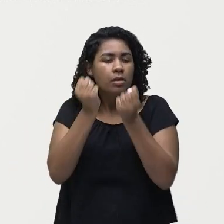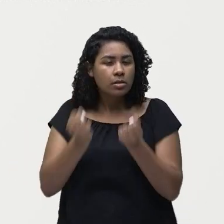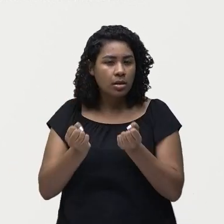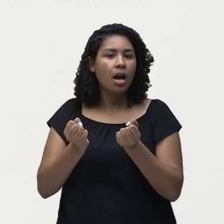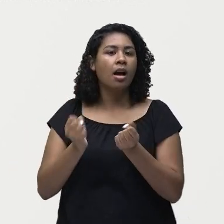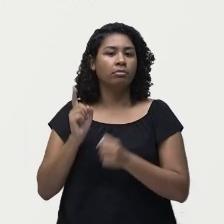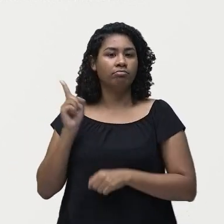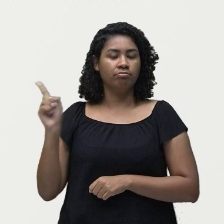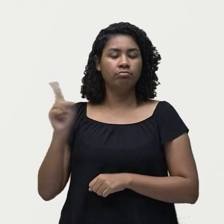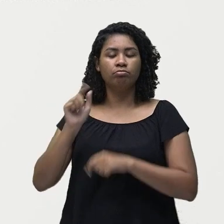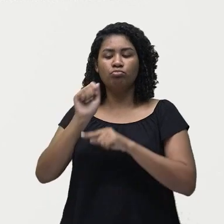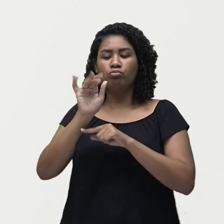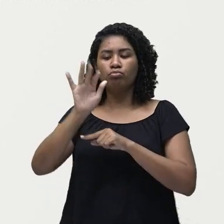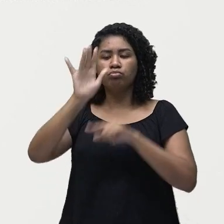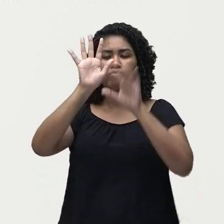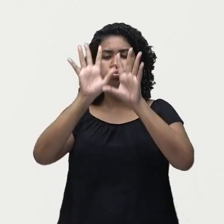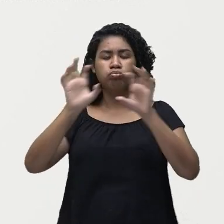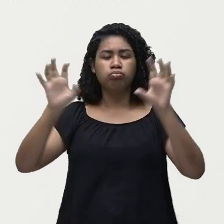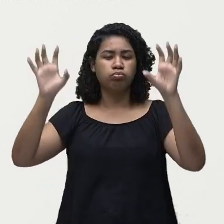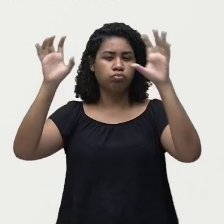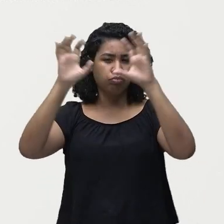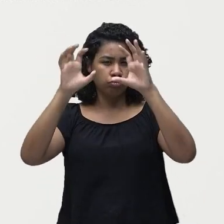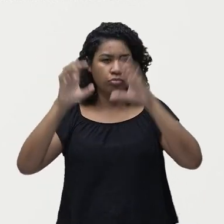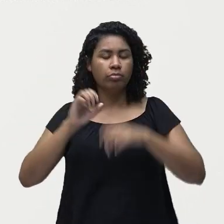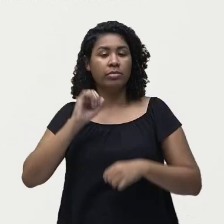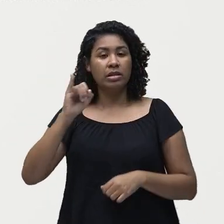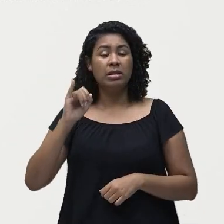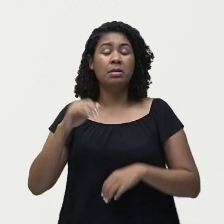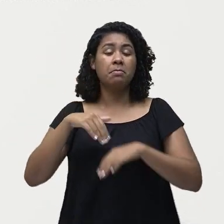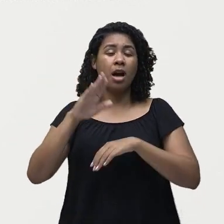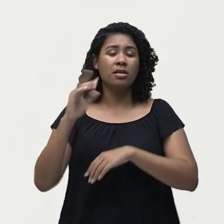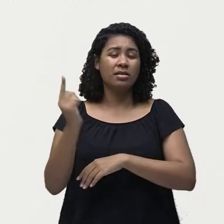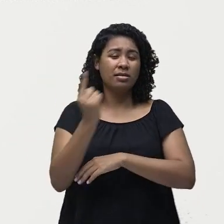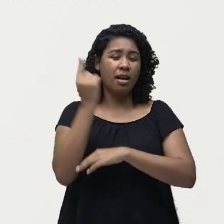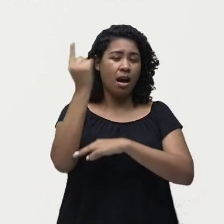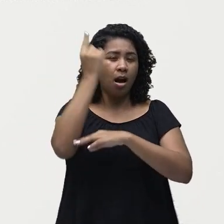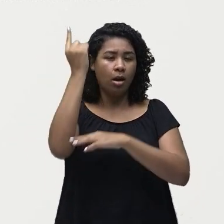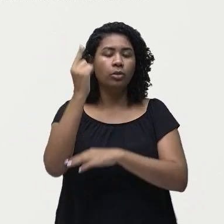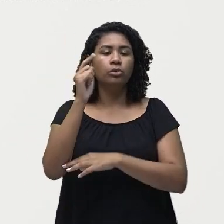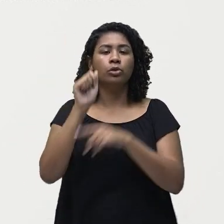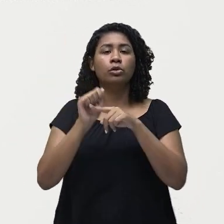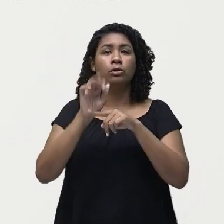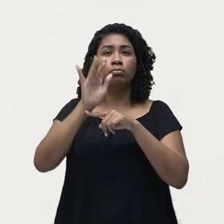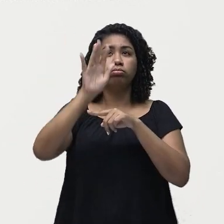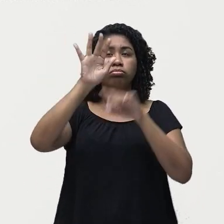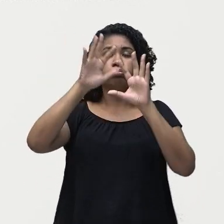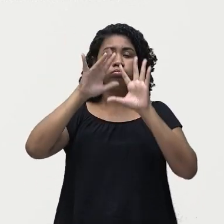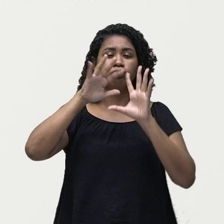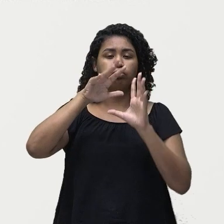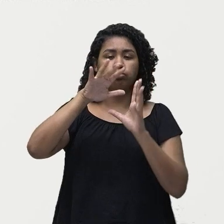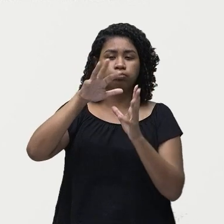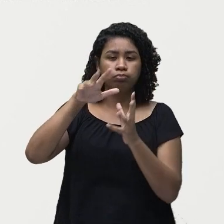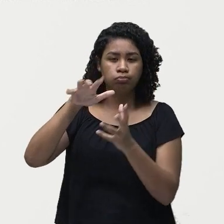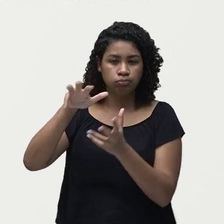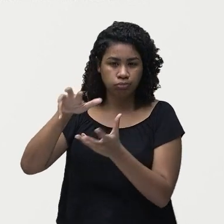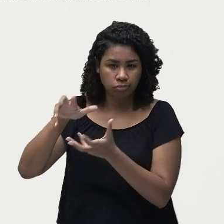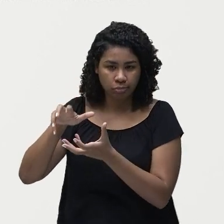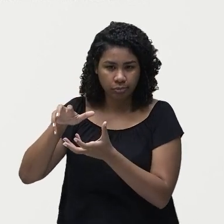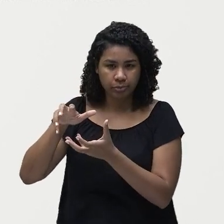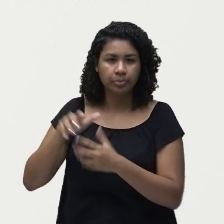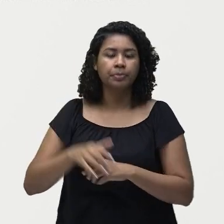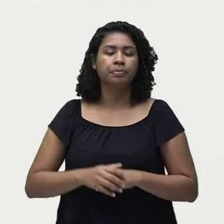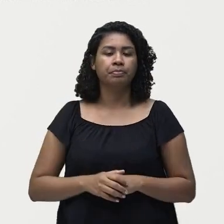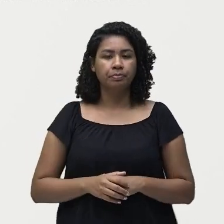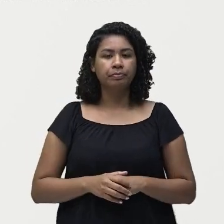maior nessa primeira camada, tá? Quanto maior a altitude, mais esses gases vão se espalhando, né? E aí a gente trouxe